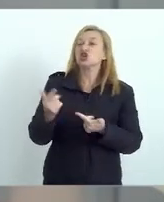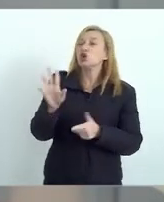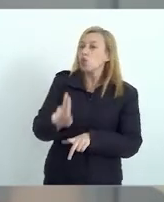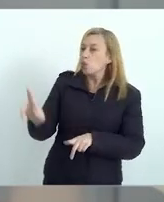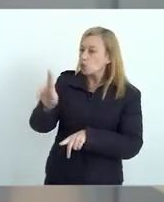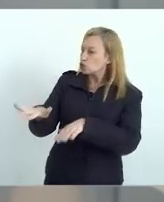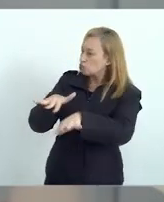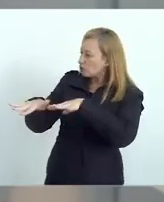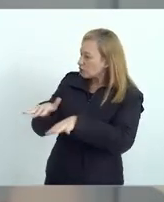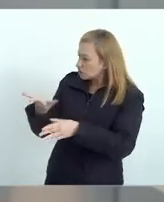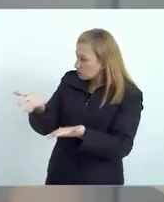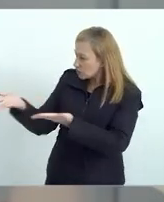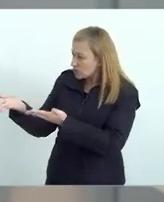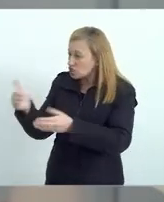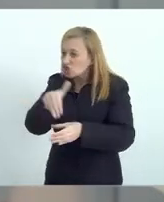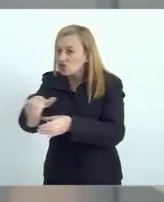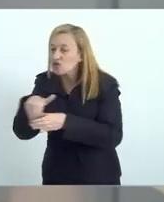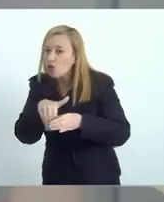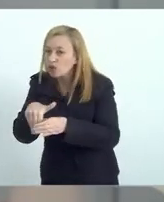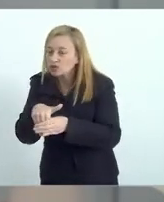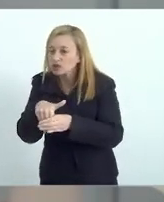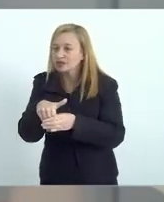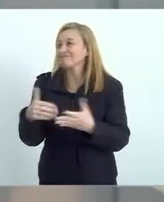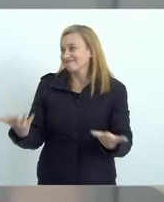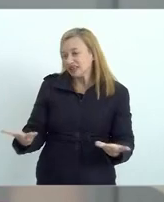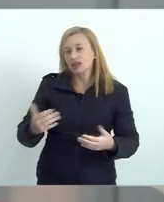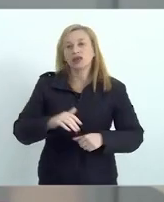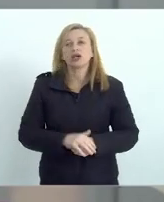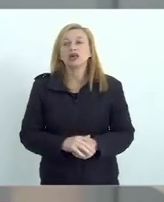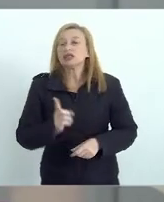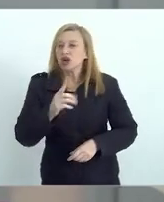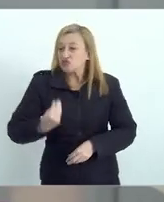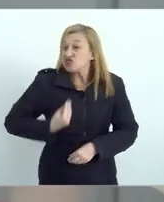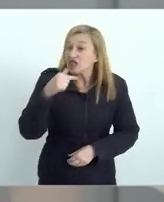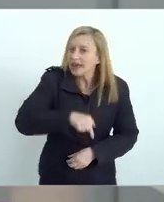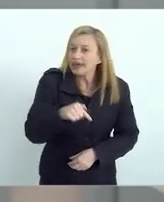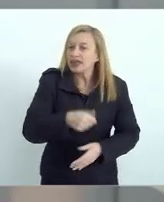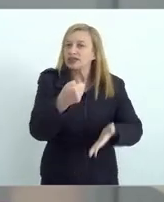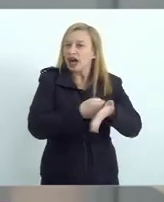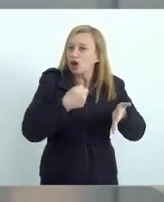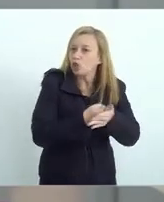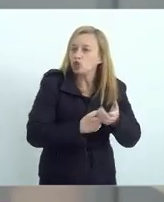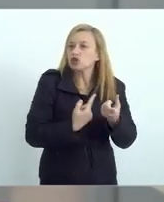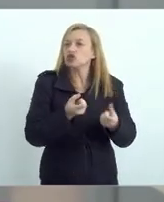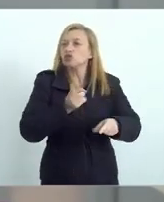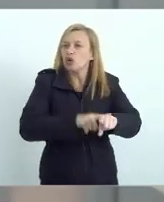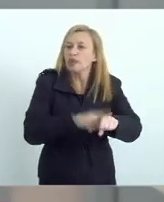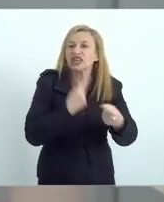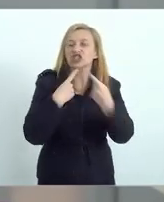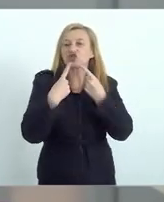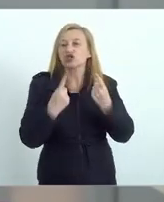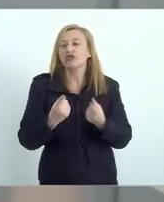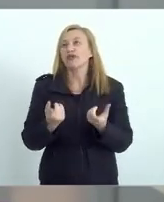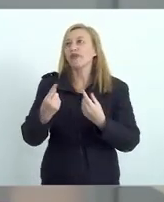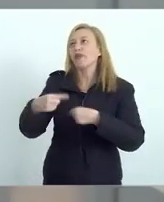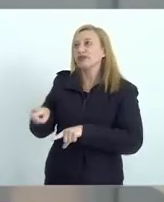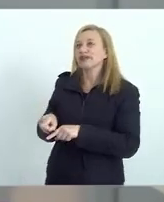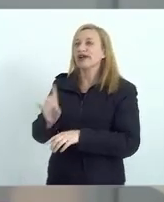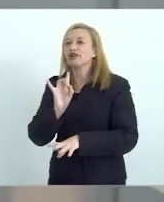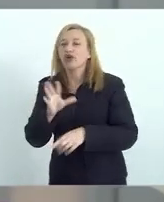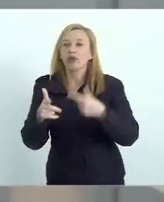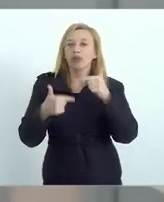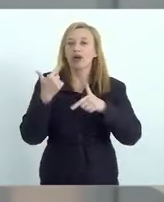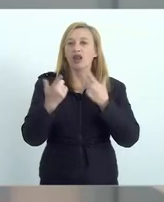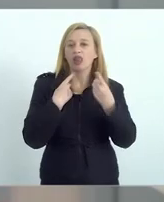movimento dos Senhores em busca de voto de forma relevo eleitoreiro e Leviana não estarem presente na hora da discussão ao contrário gosto de fazer